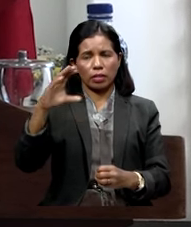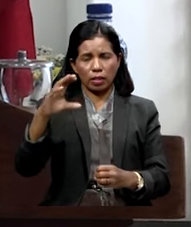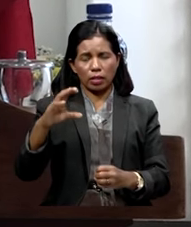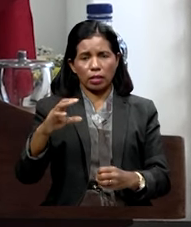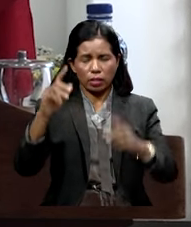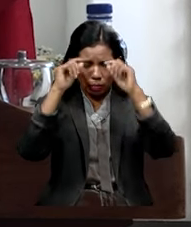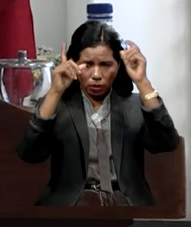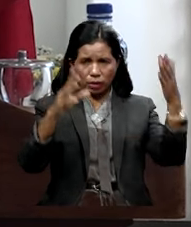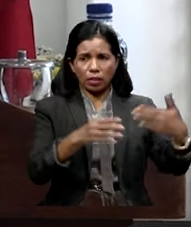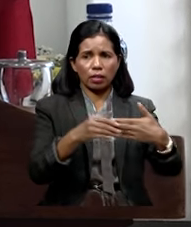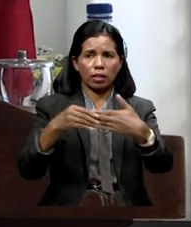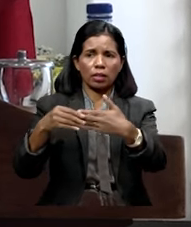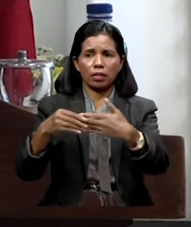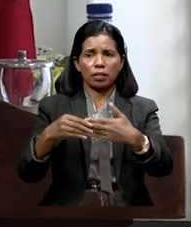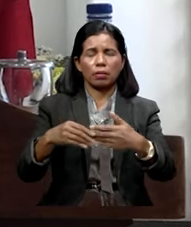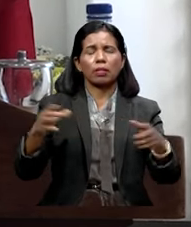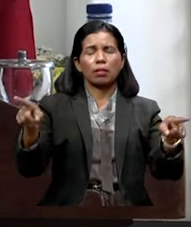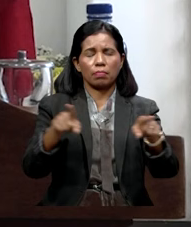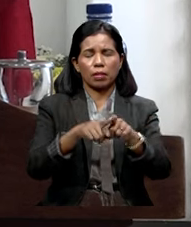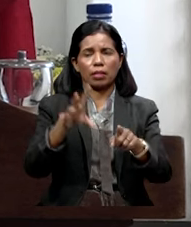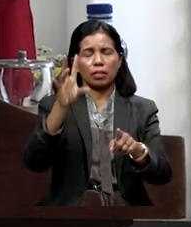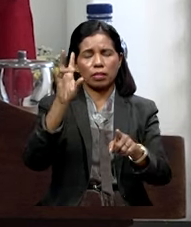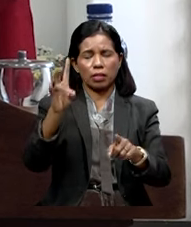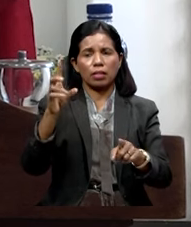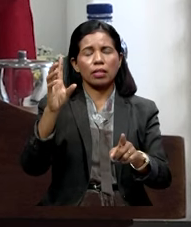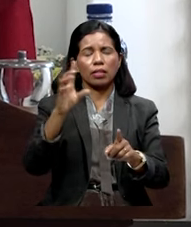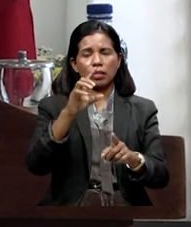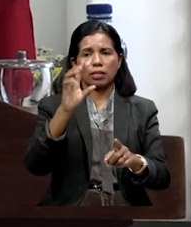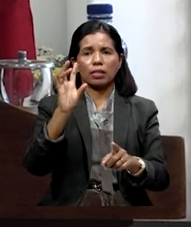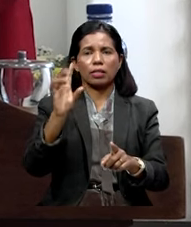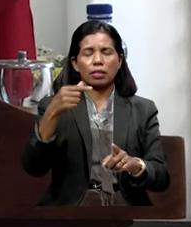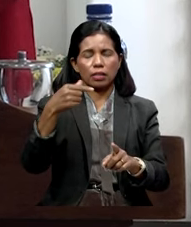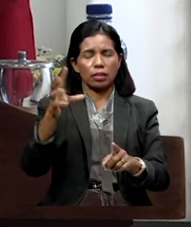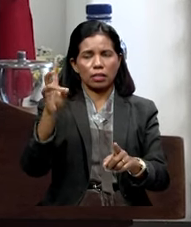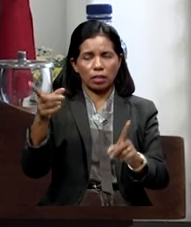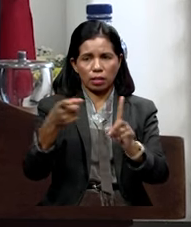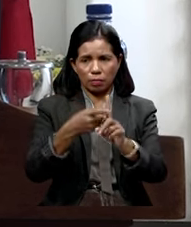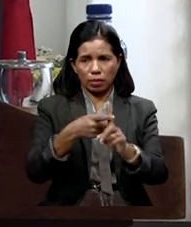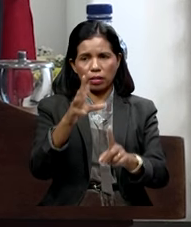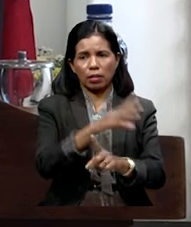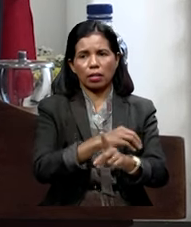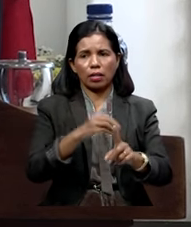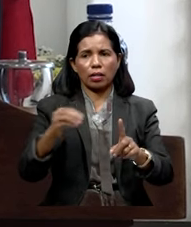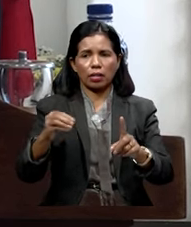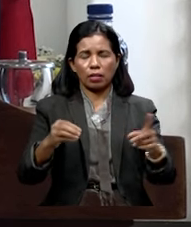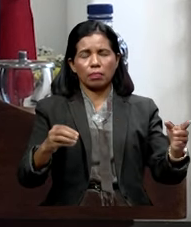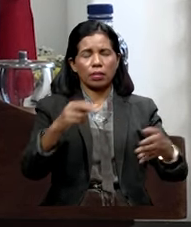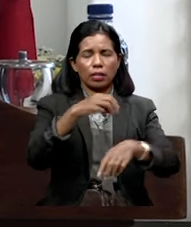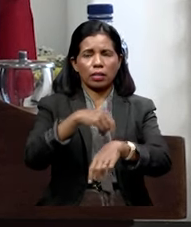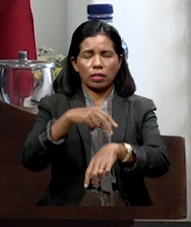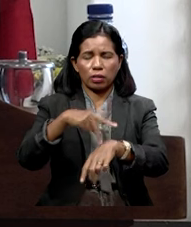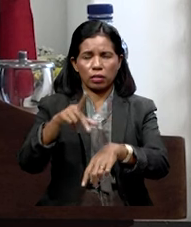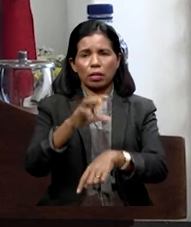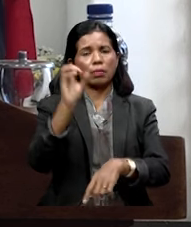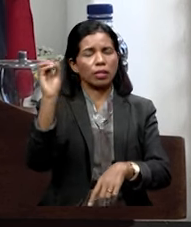fundador do G7+, com uma influência crescente nas discussões ao nível da comunidade internacional e das Nações